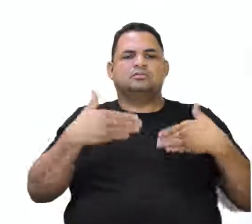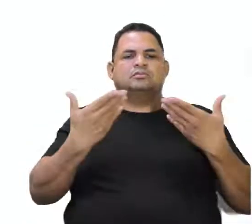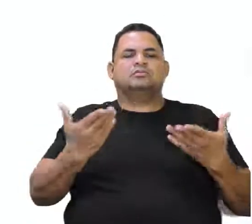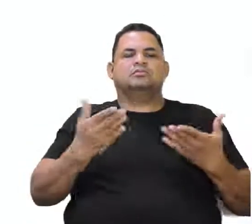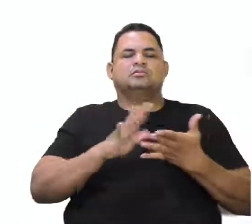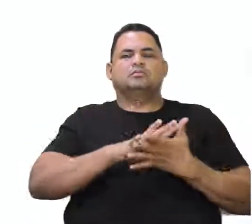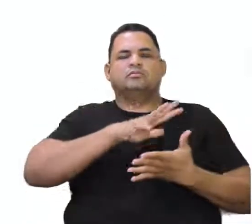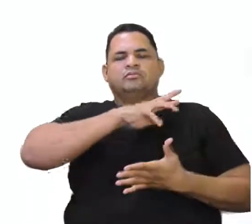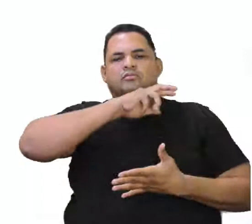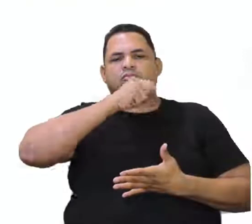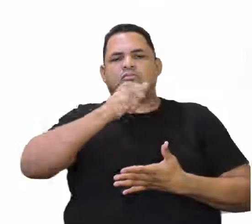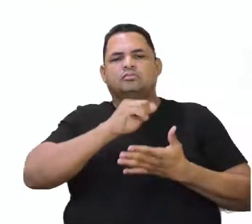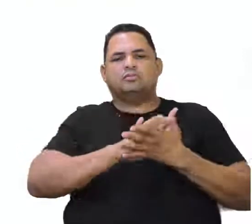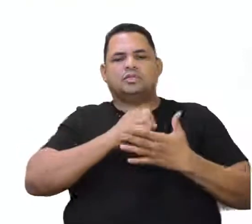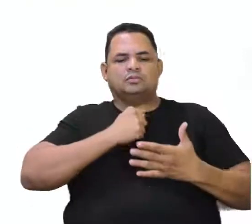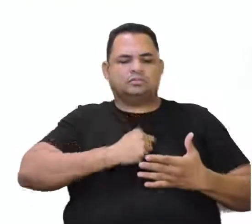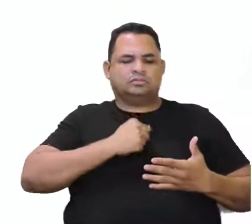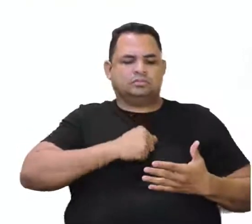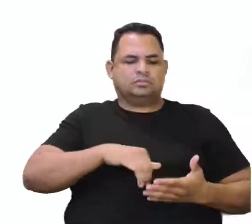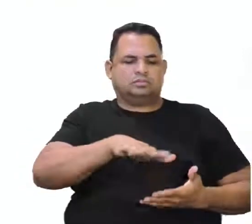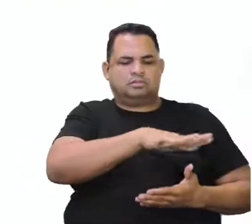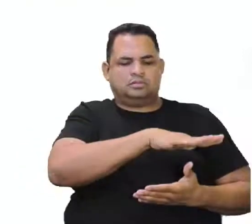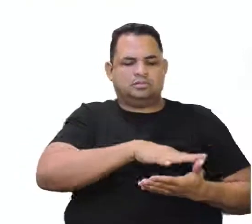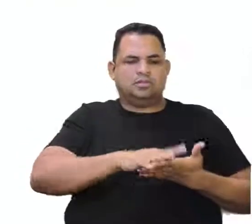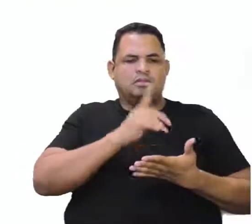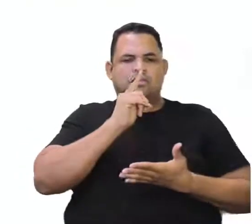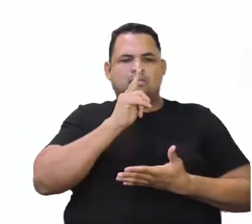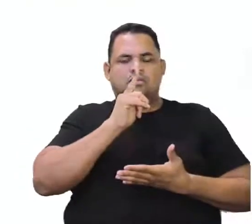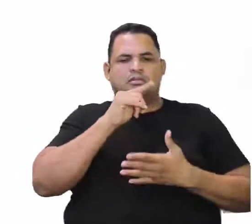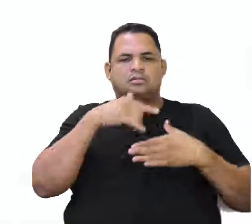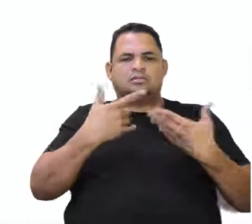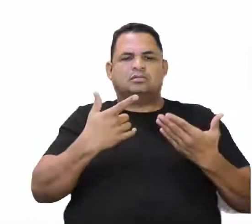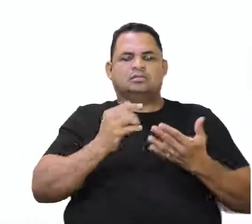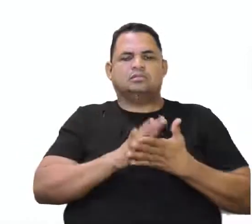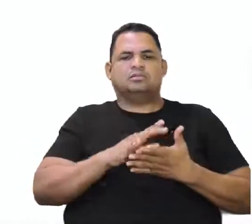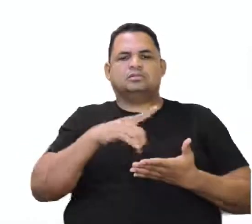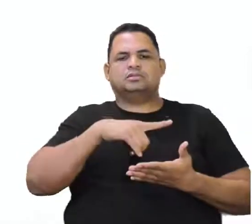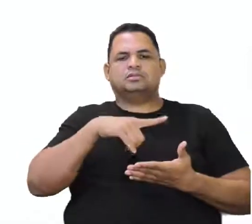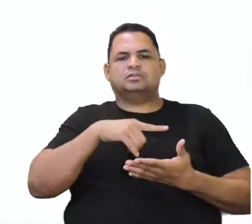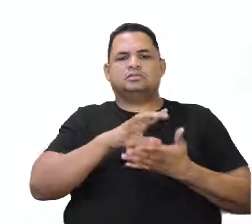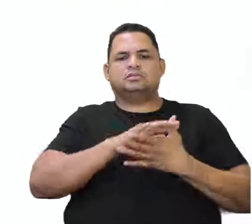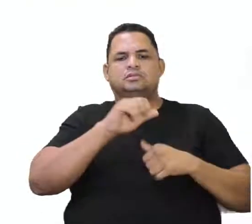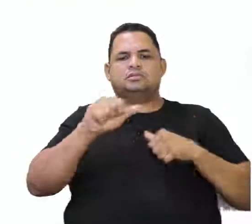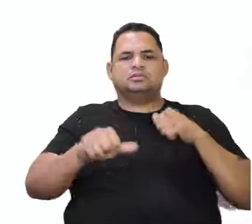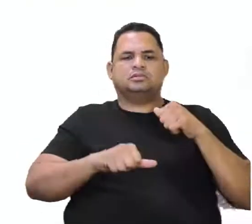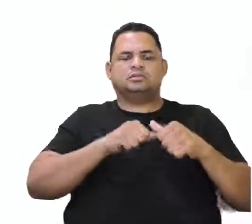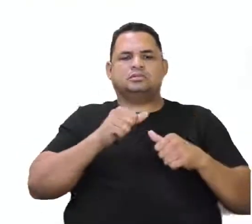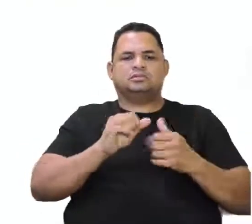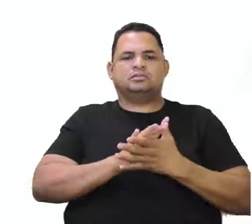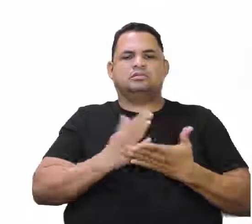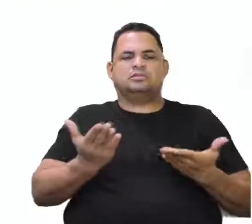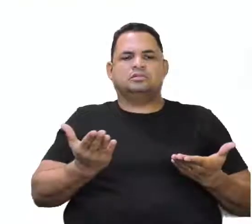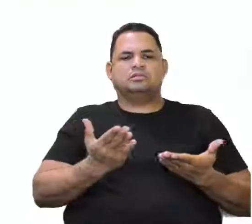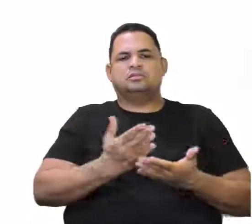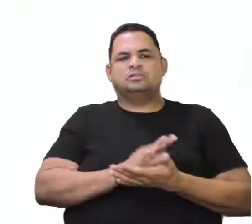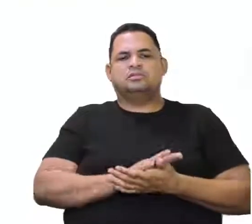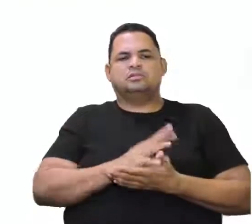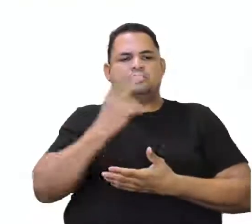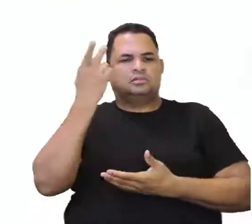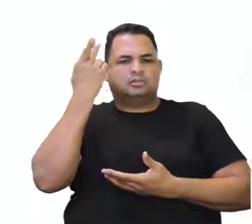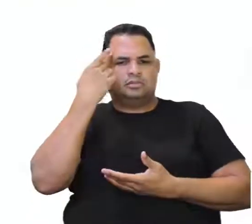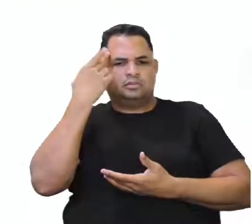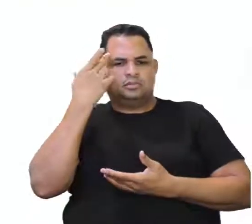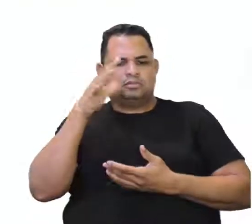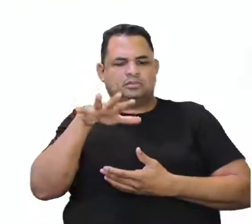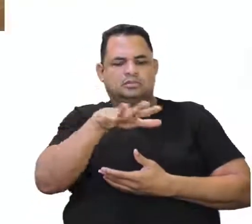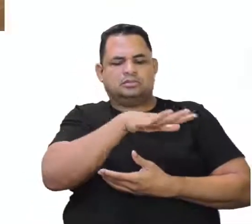esses animais defecam no ambiente aquático, tá? Então você está tendo todas essas transformações, essas alterações que são